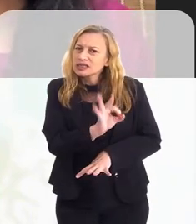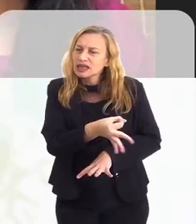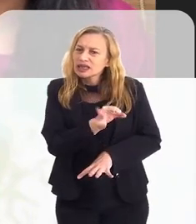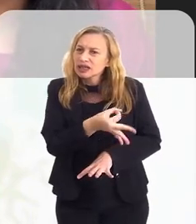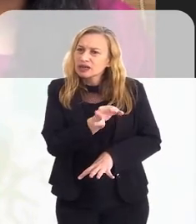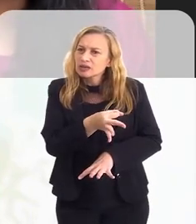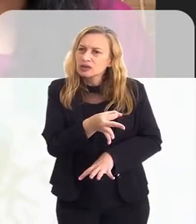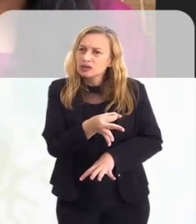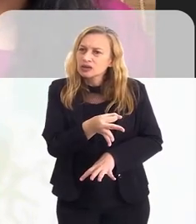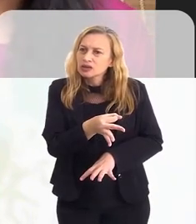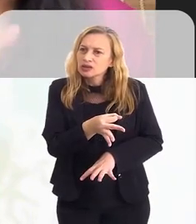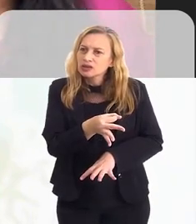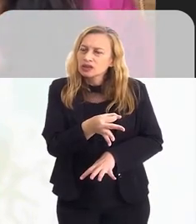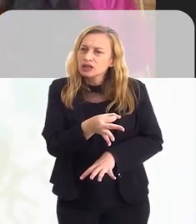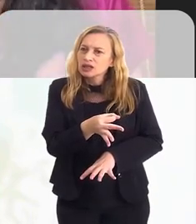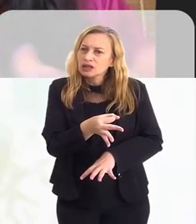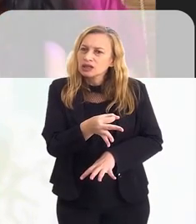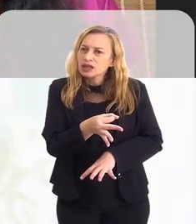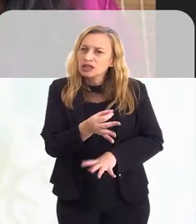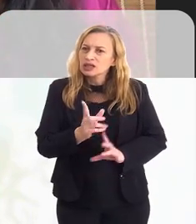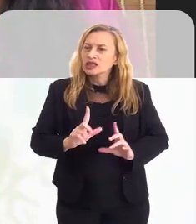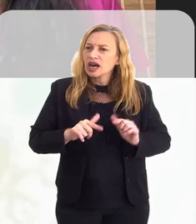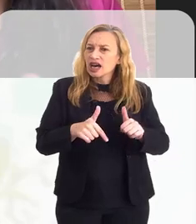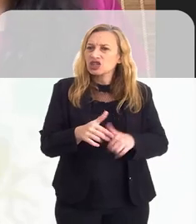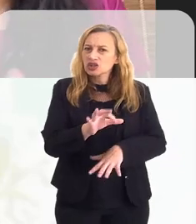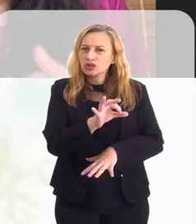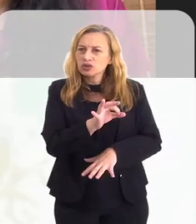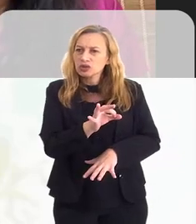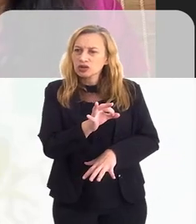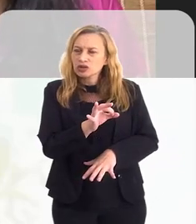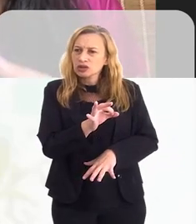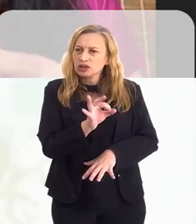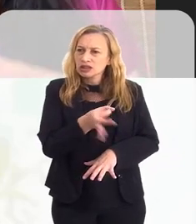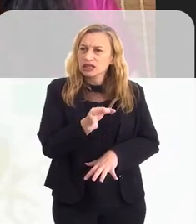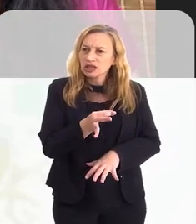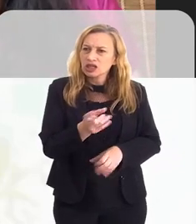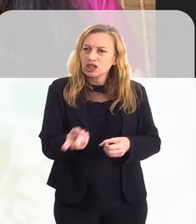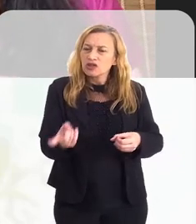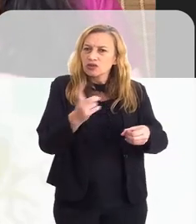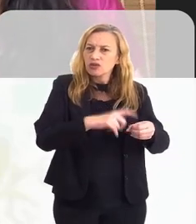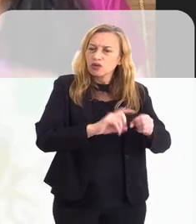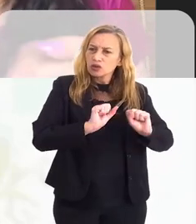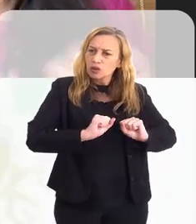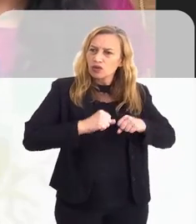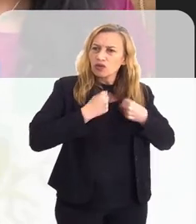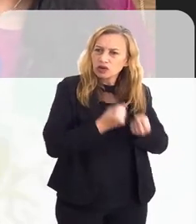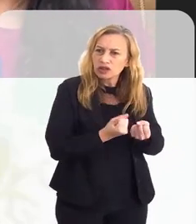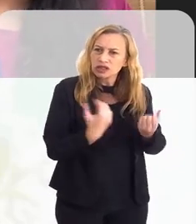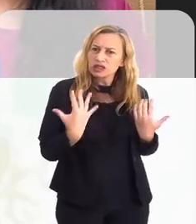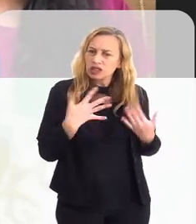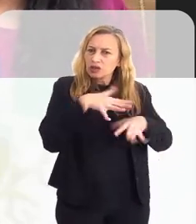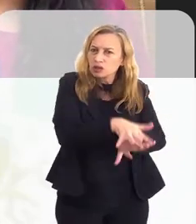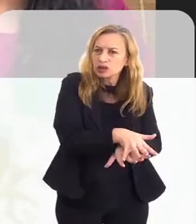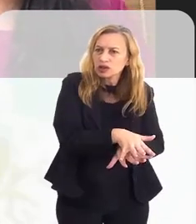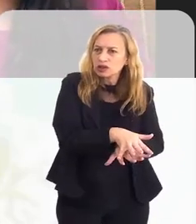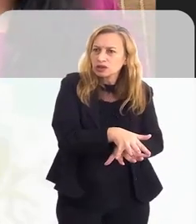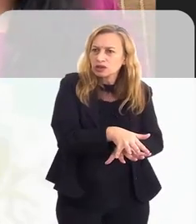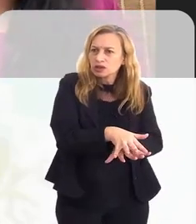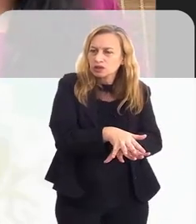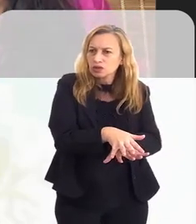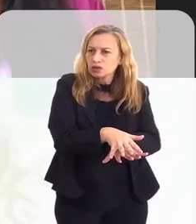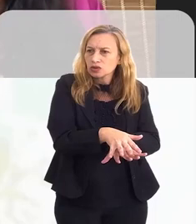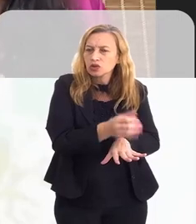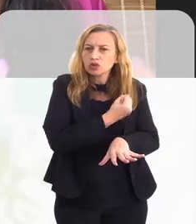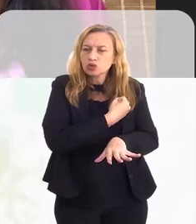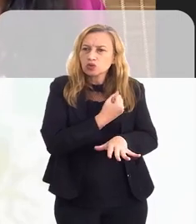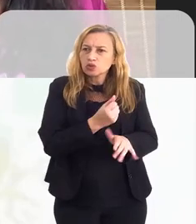para que efetivamente isso seja revertido e a gente volte para o fortalecimento da inclusão, ou